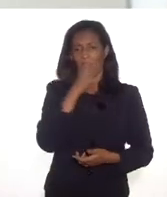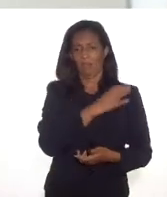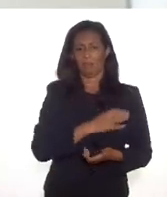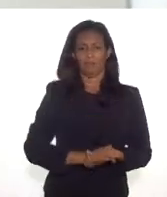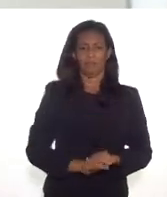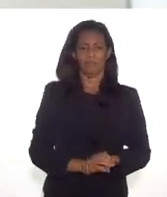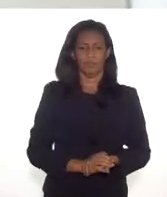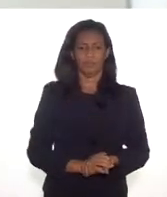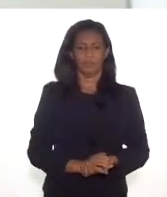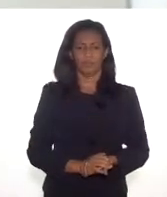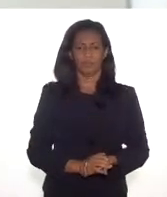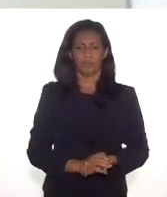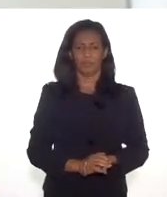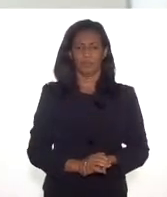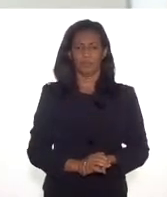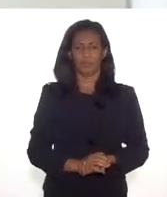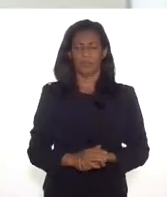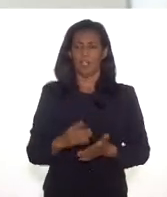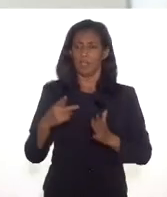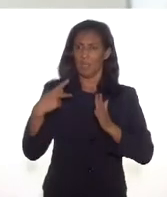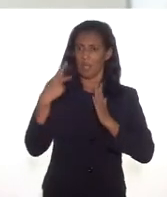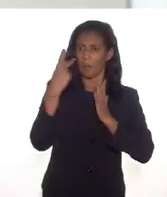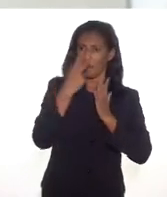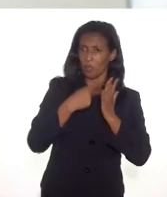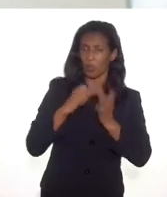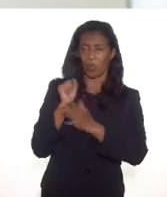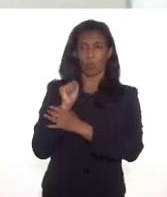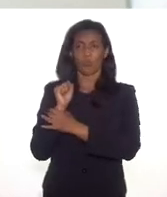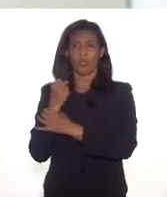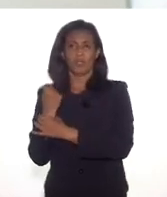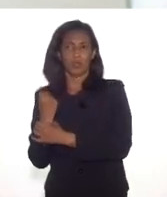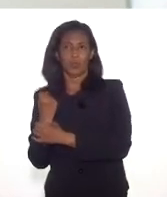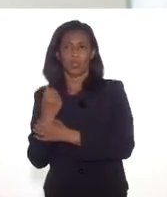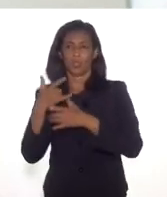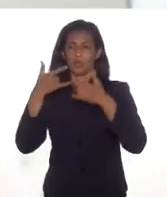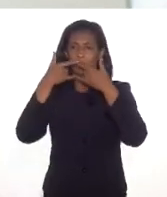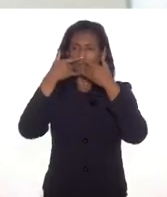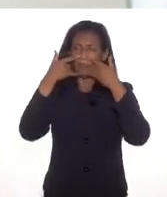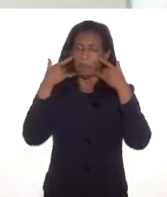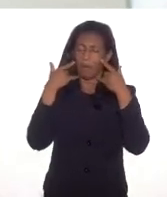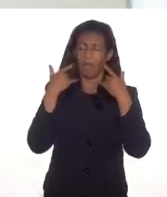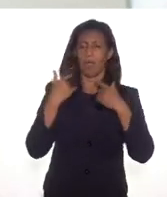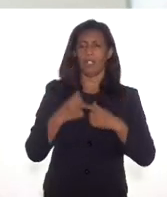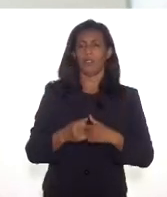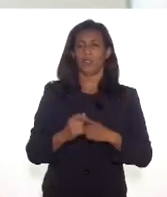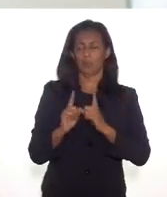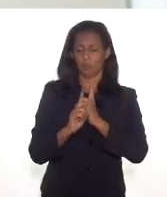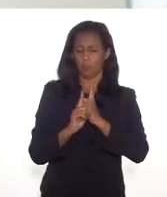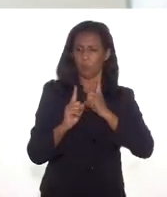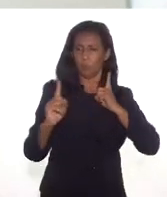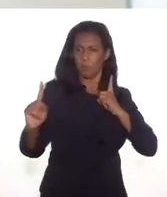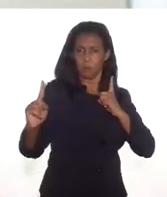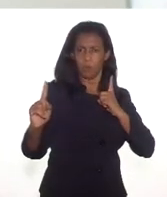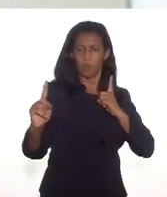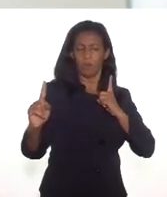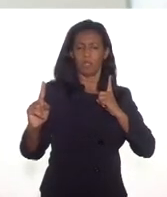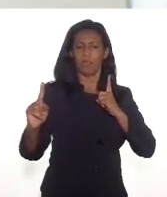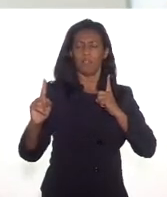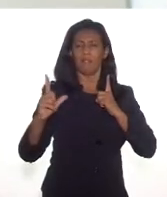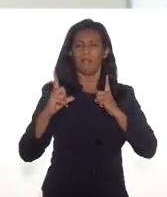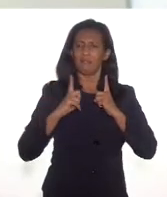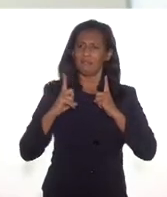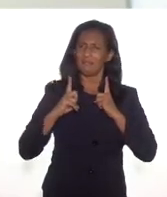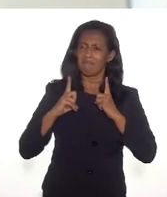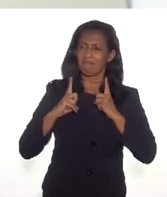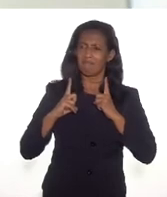o boicote a protocolos básicos de segurança, como o uso de máscaras, como o distanciamento social, tem feito com que a